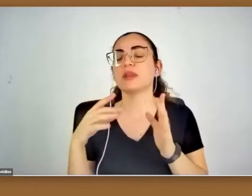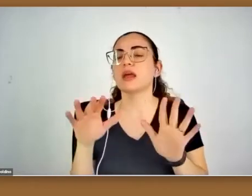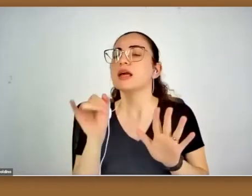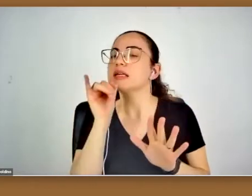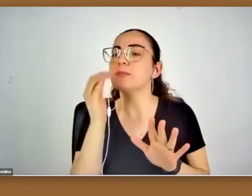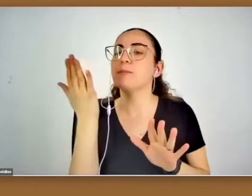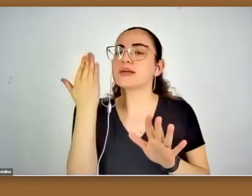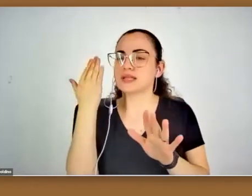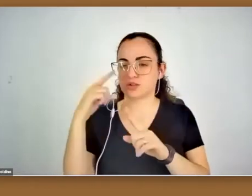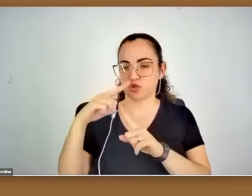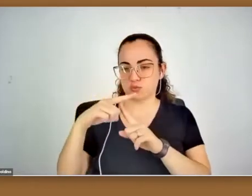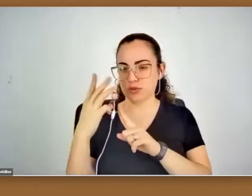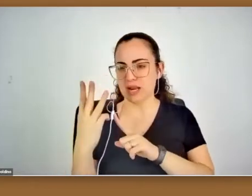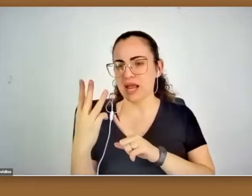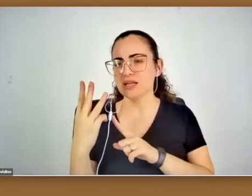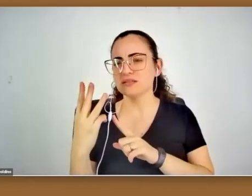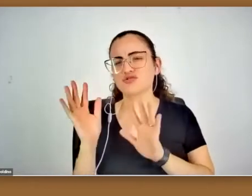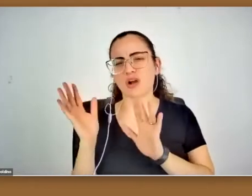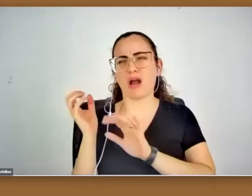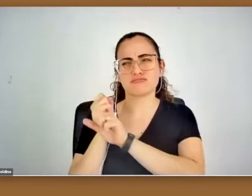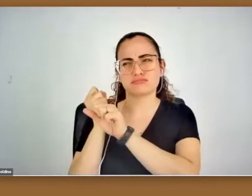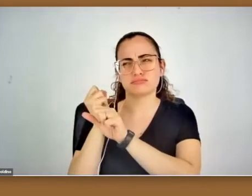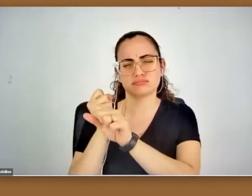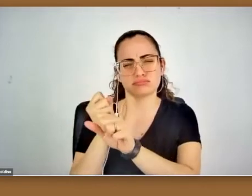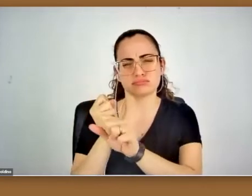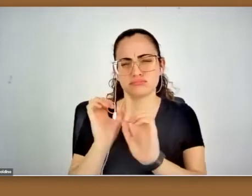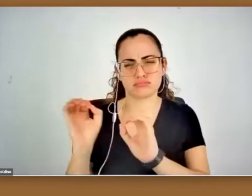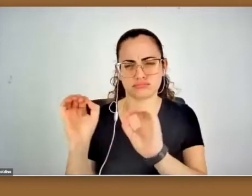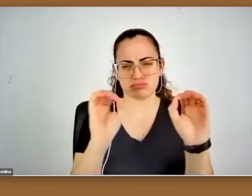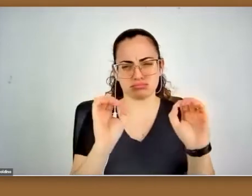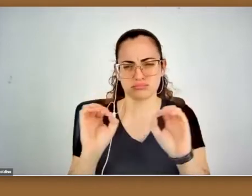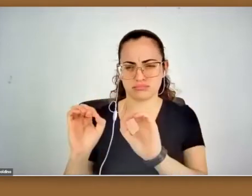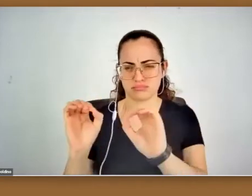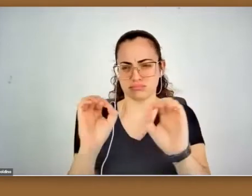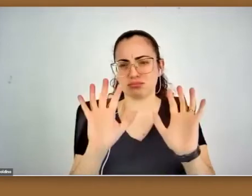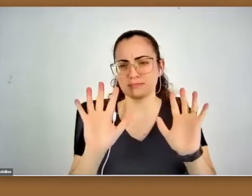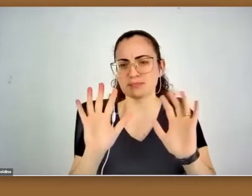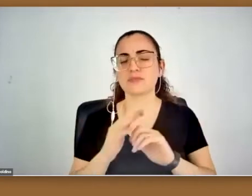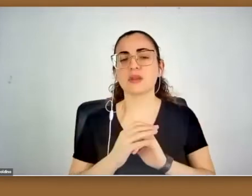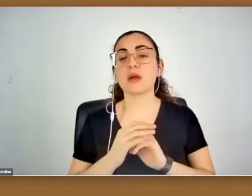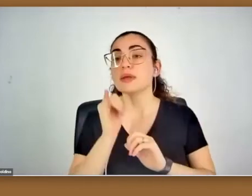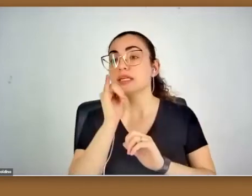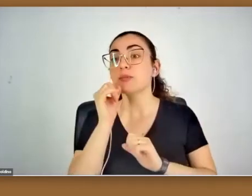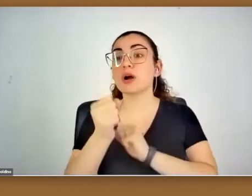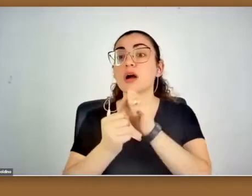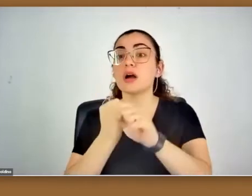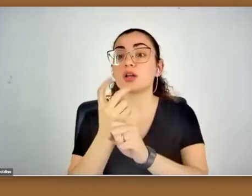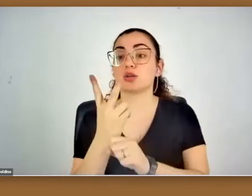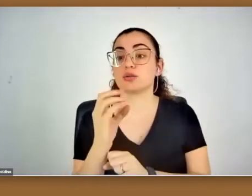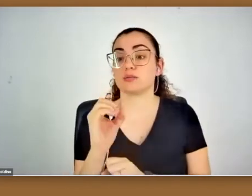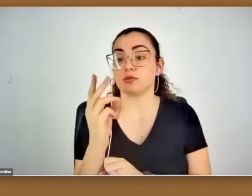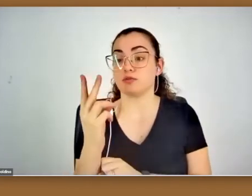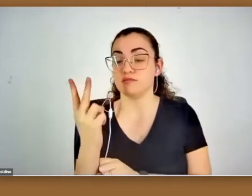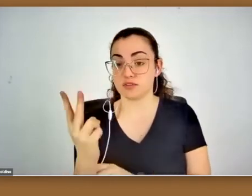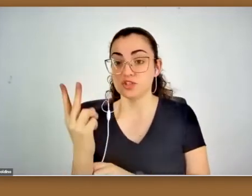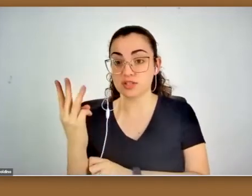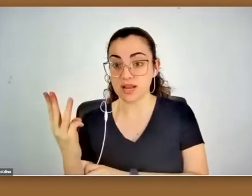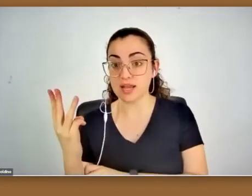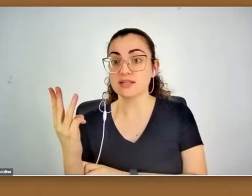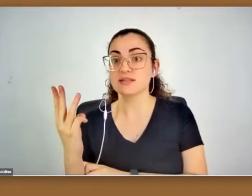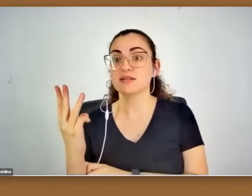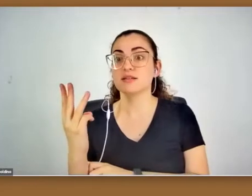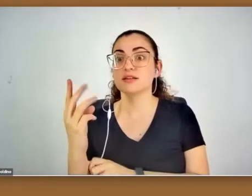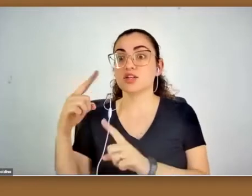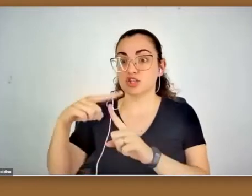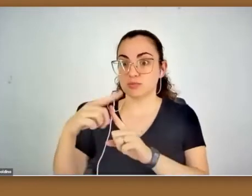Então, assim, se ele aparecer, por exemplo, em 2023, é algo que a gente se preocupa. Por quê? Tem muito tempo